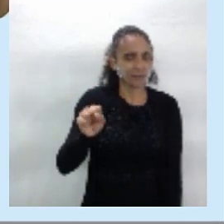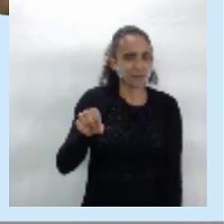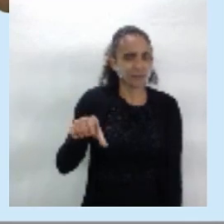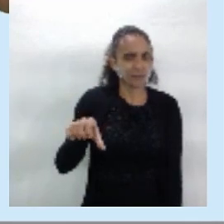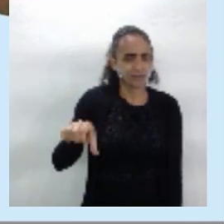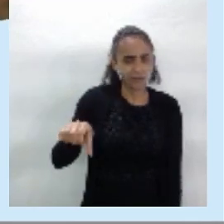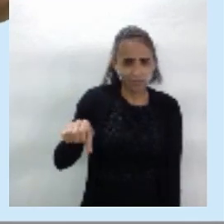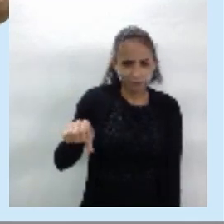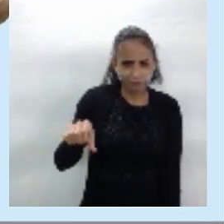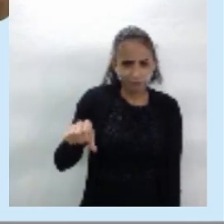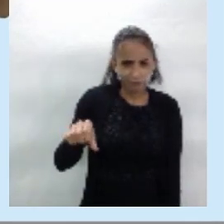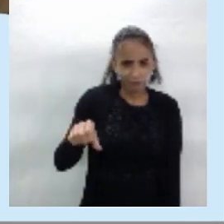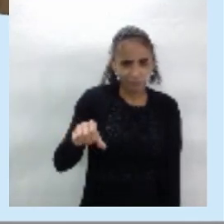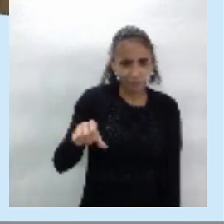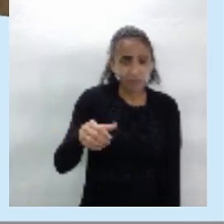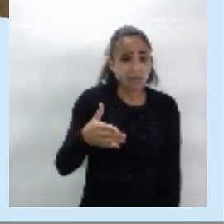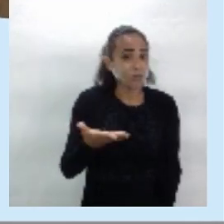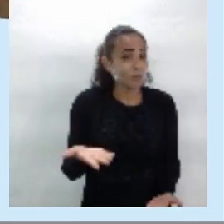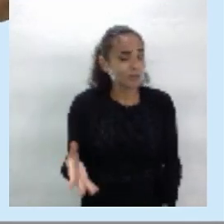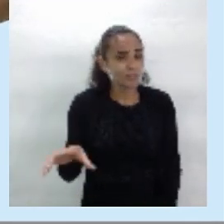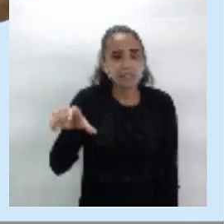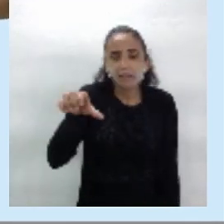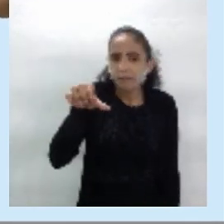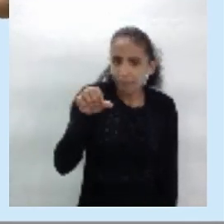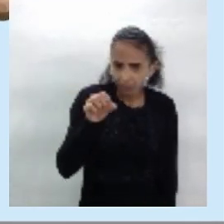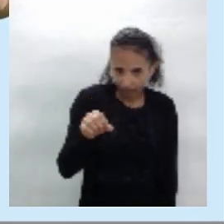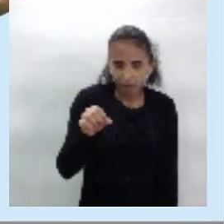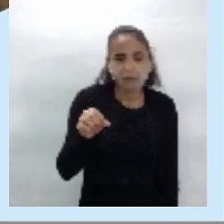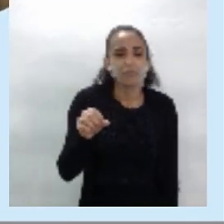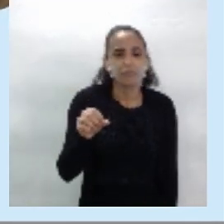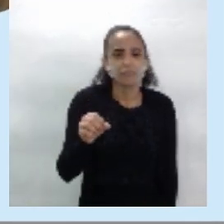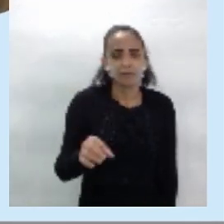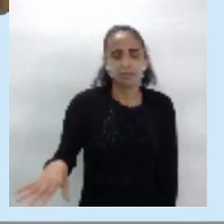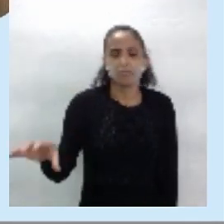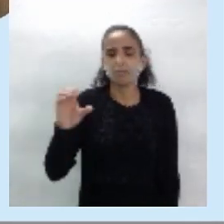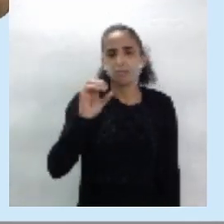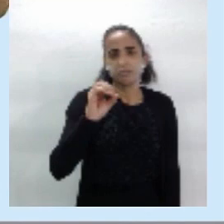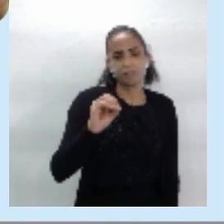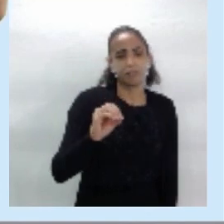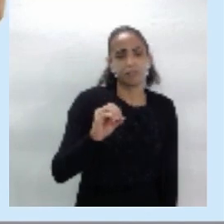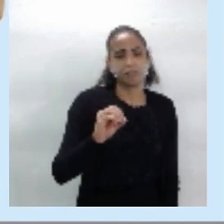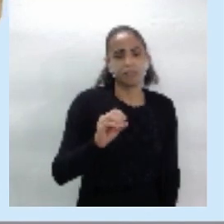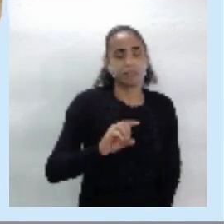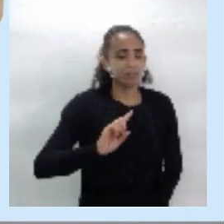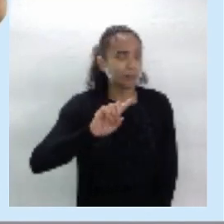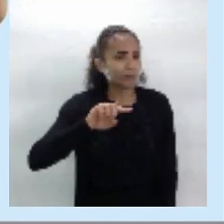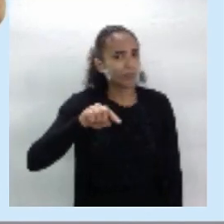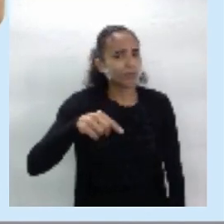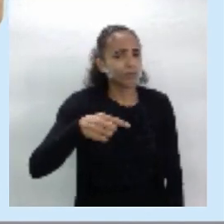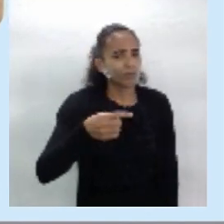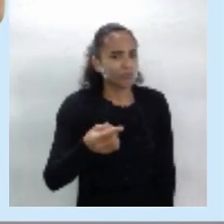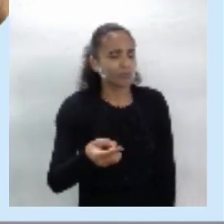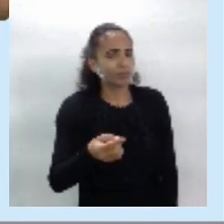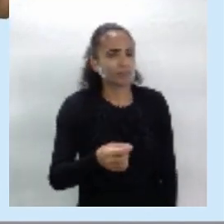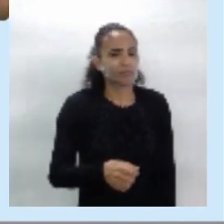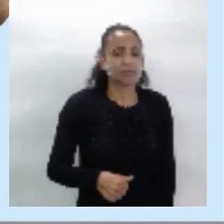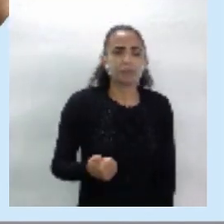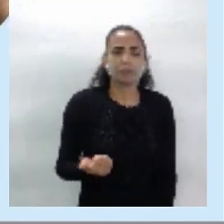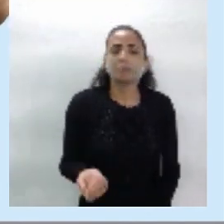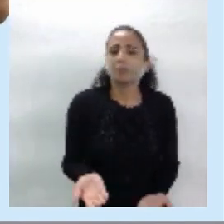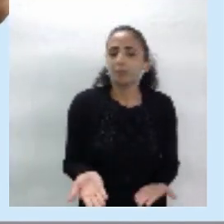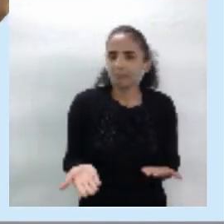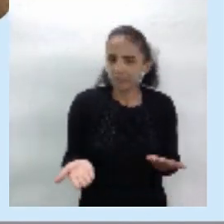8, 9. Quando chegar em 9, vai zerar e o próximo número vai virar 1. Então